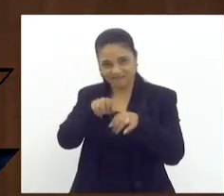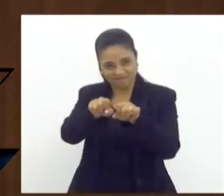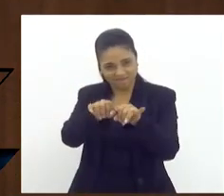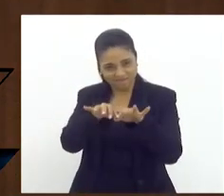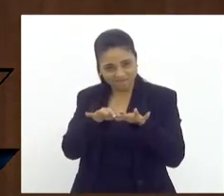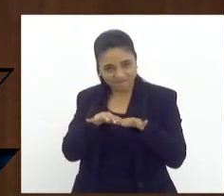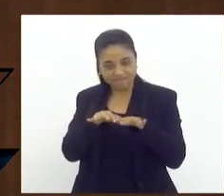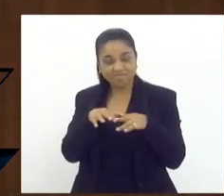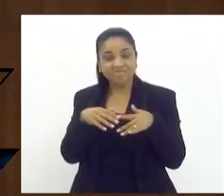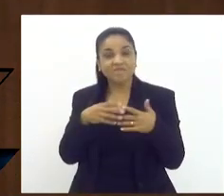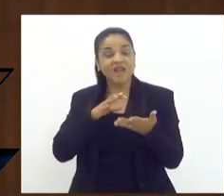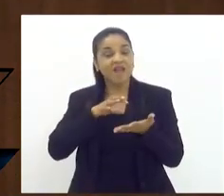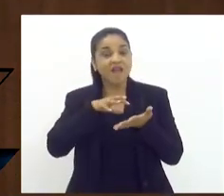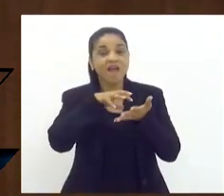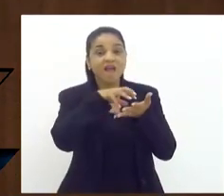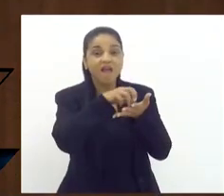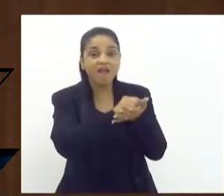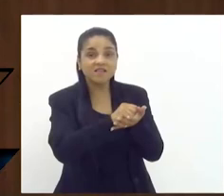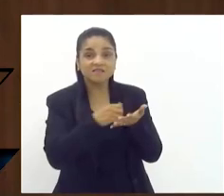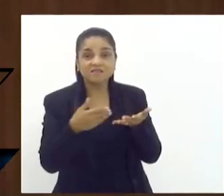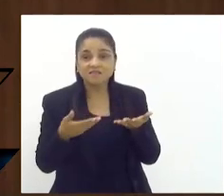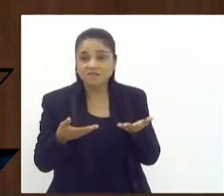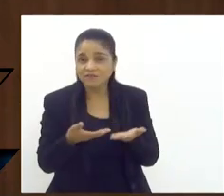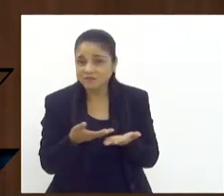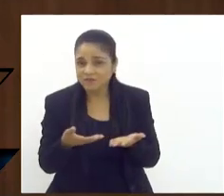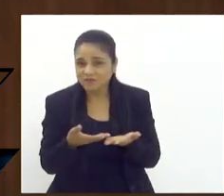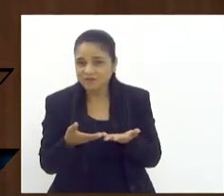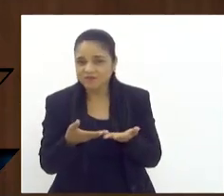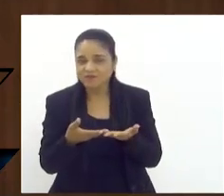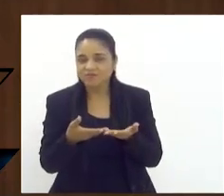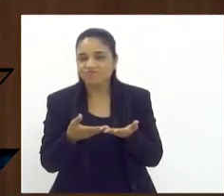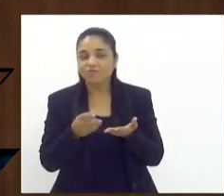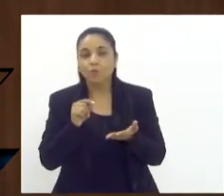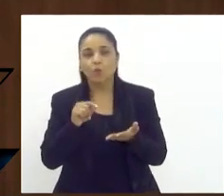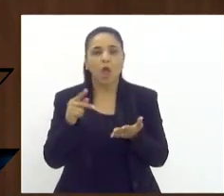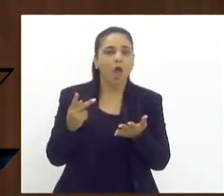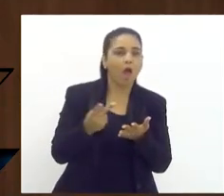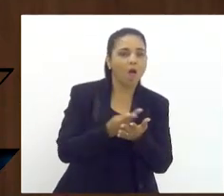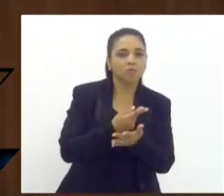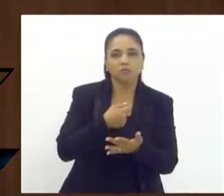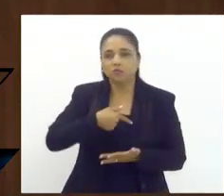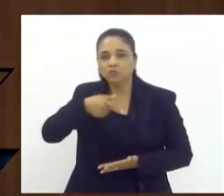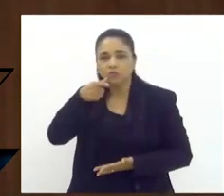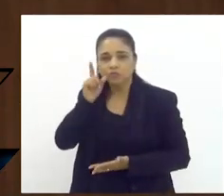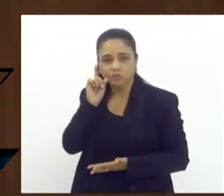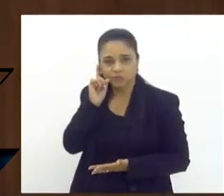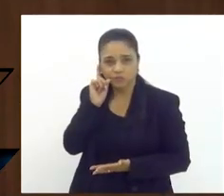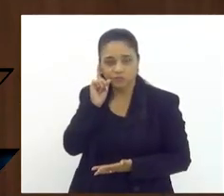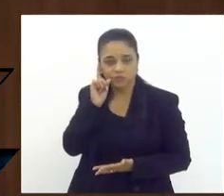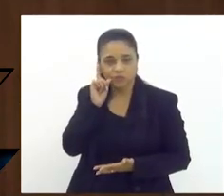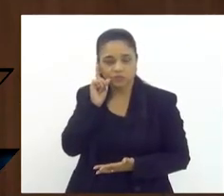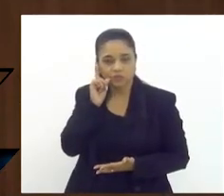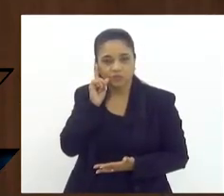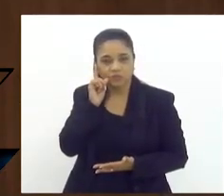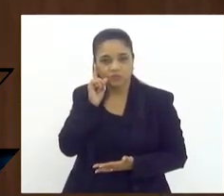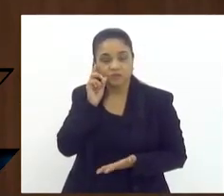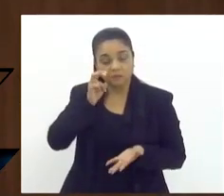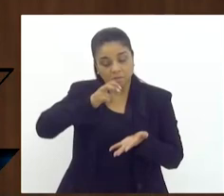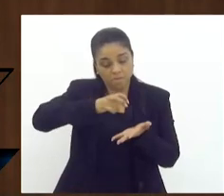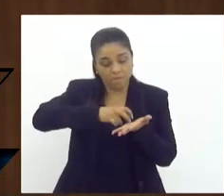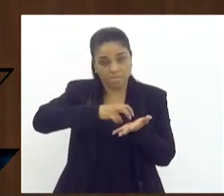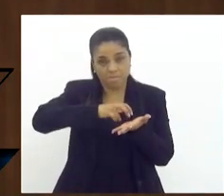para registrar o fato ocorrido ontem na parte da